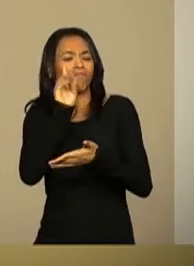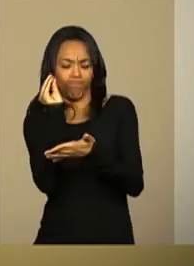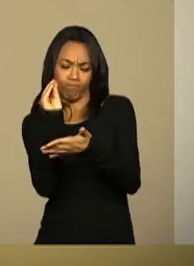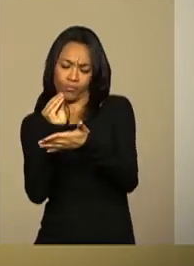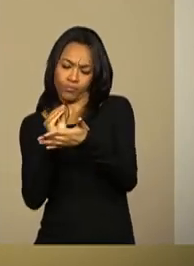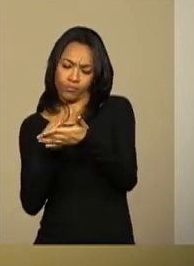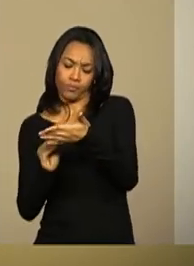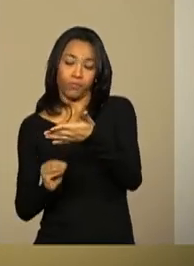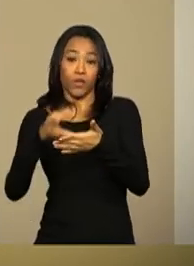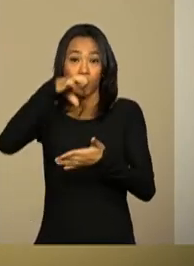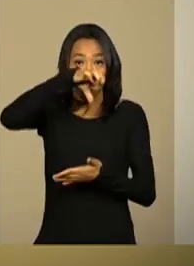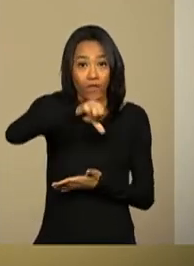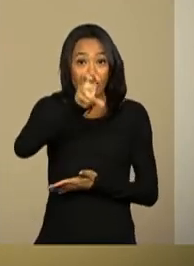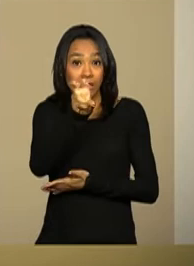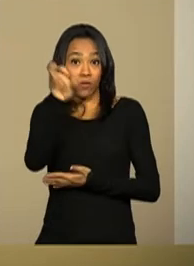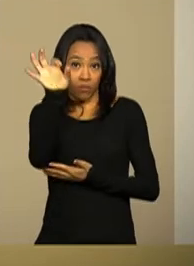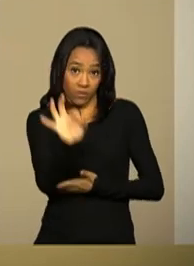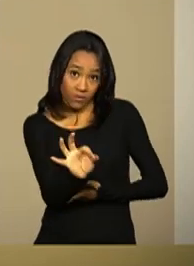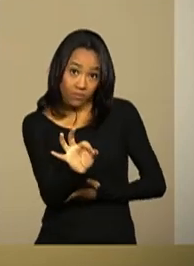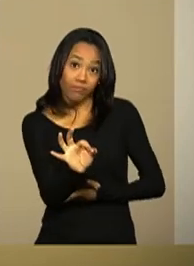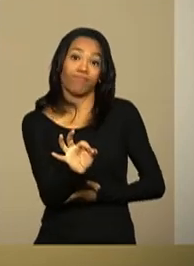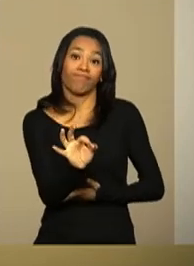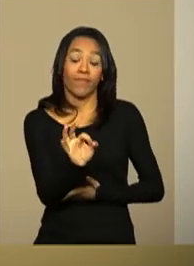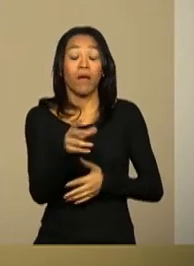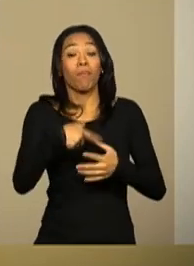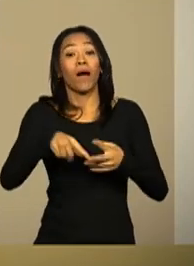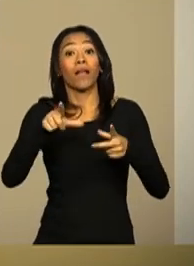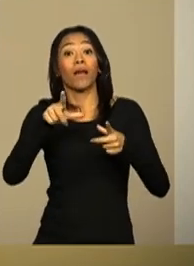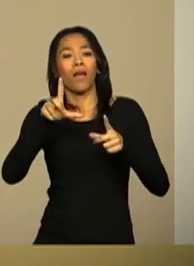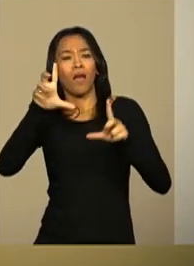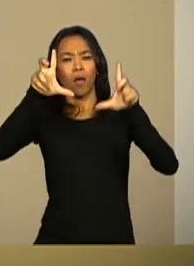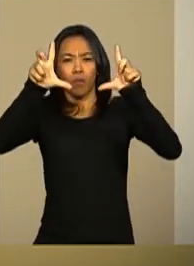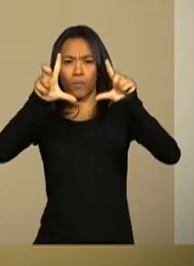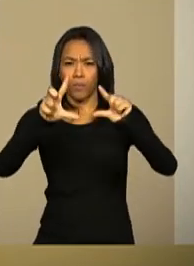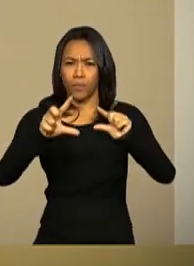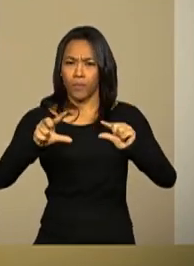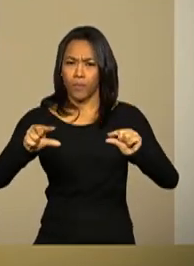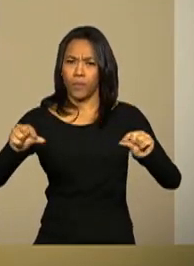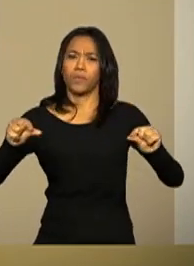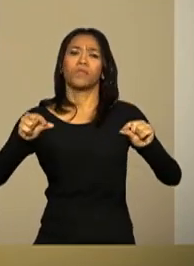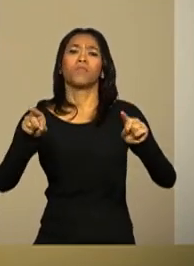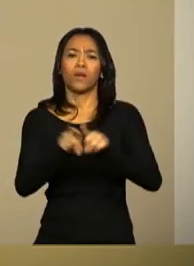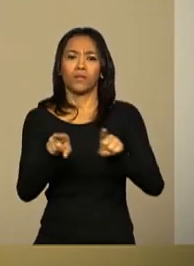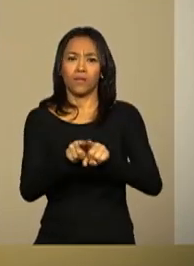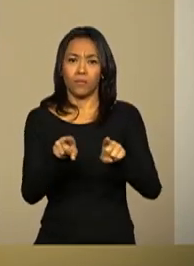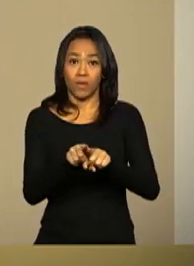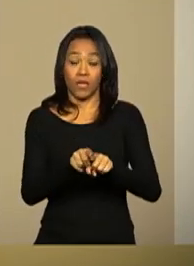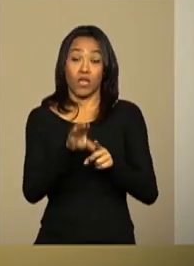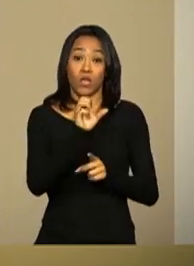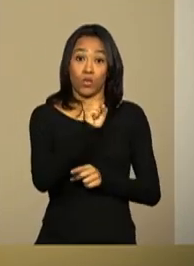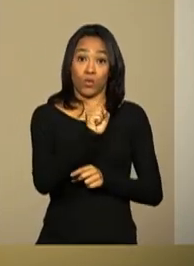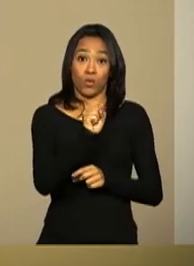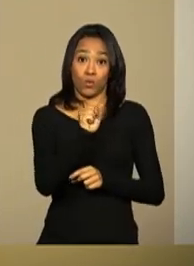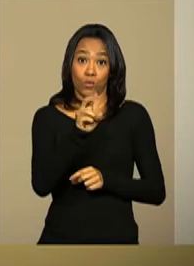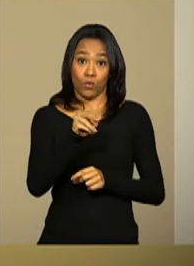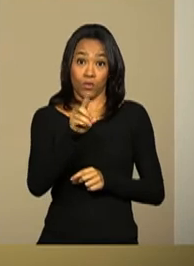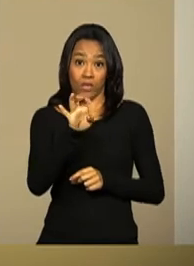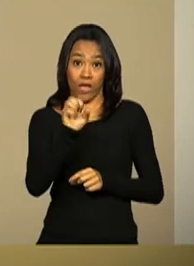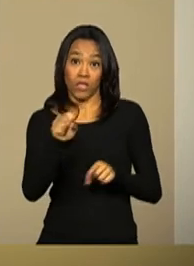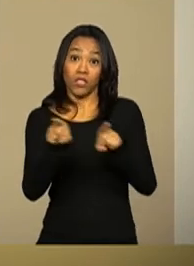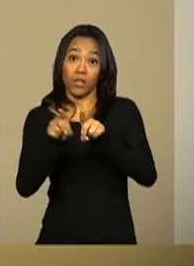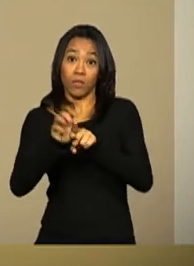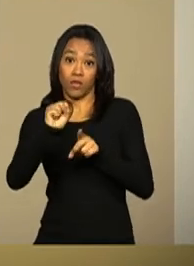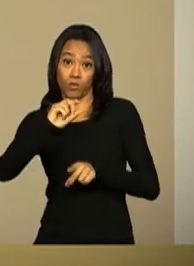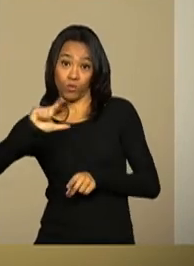porto de Santos foi de noventa e cinco porcento para aliviar a pressão sobre os portos da região Sudeste e Sul economizar